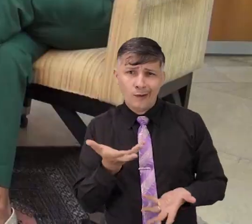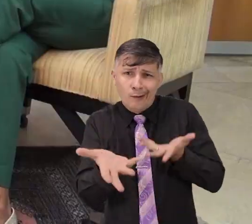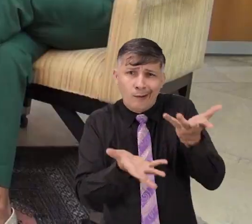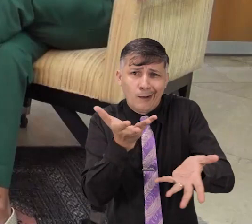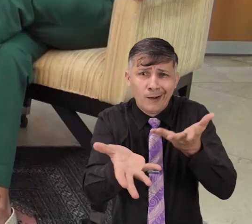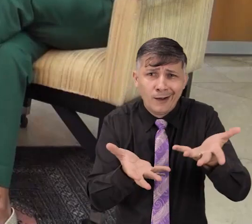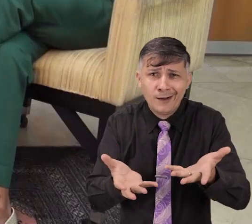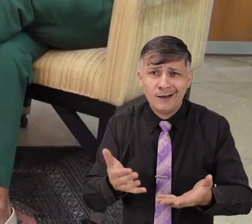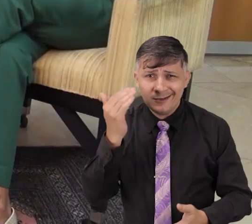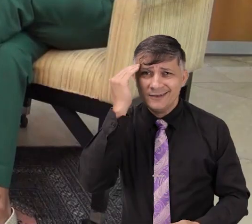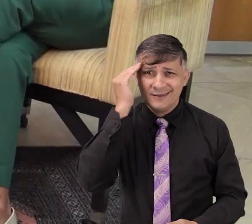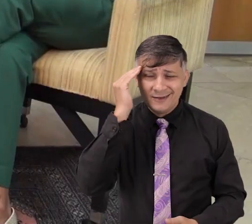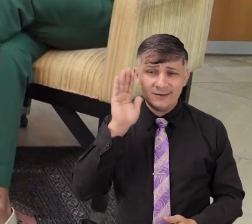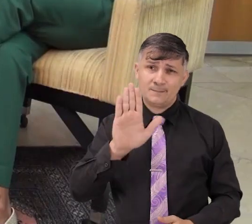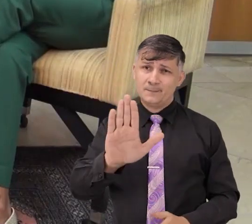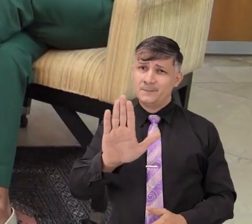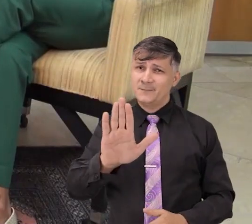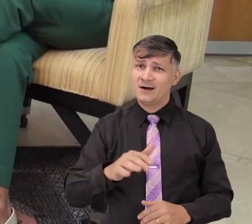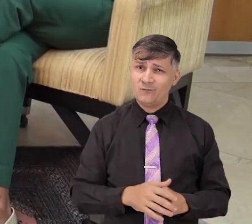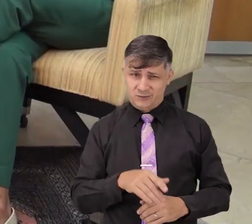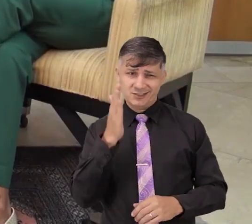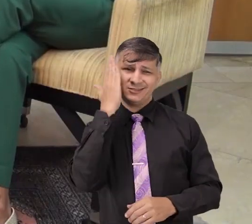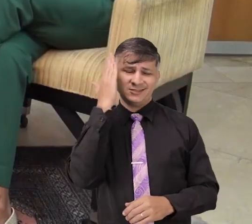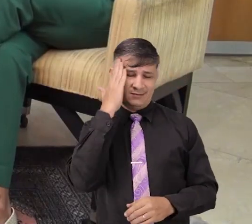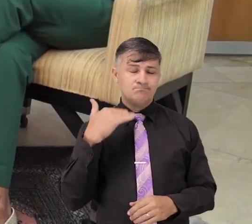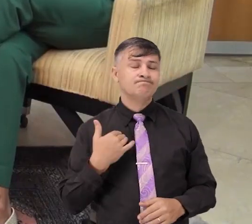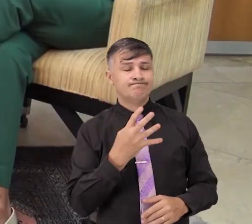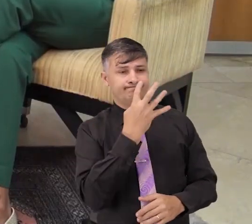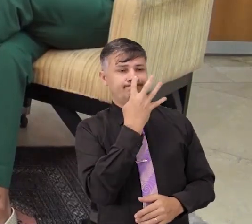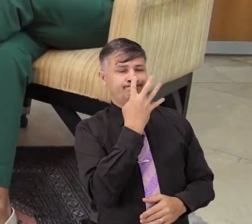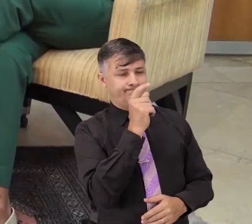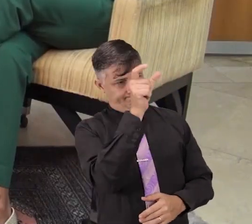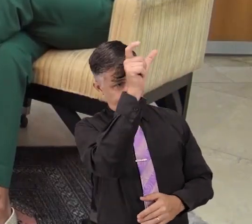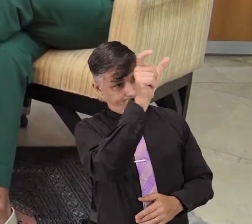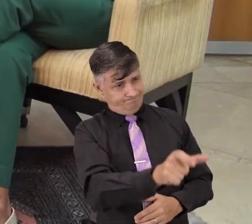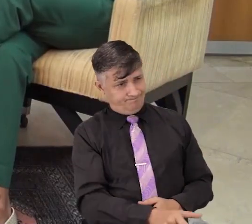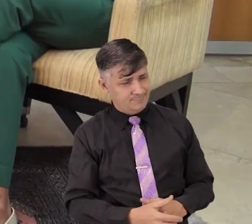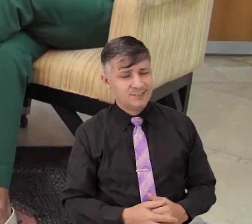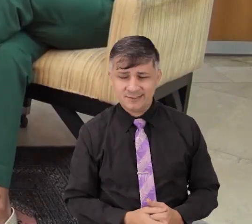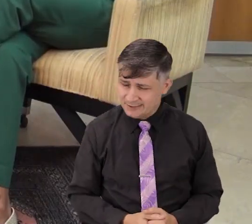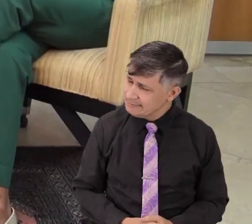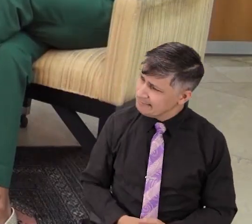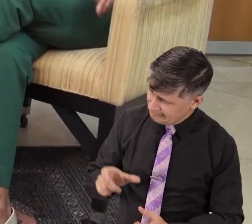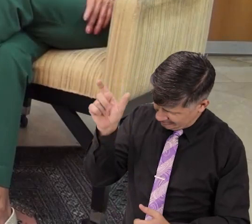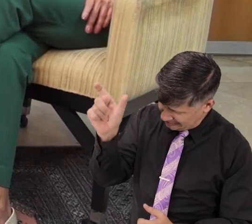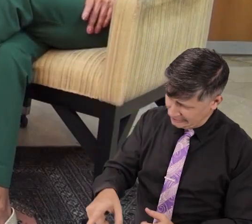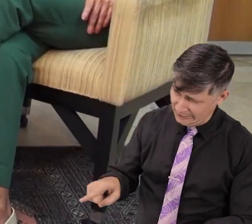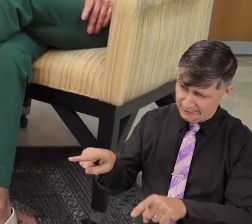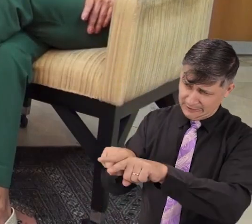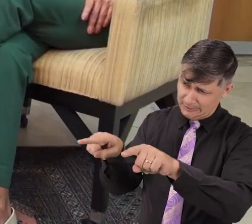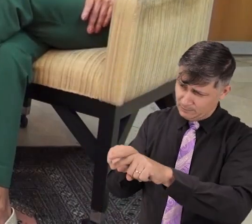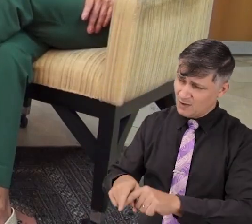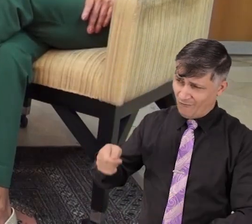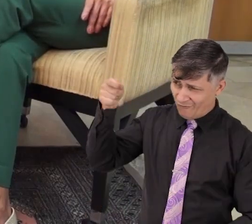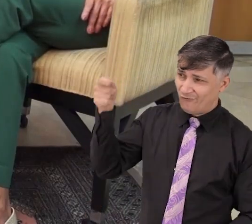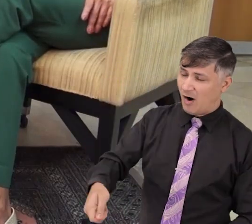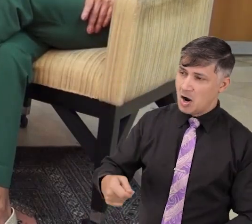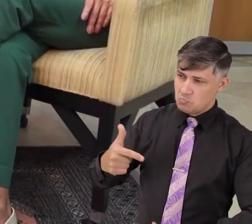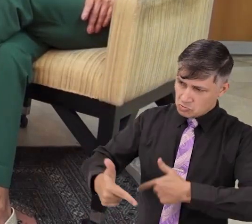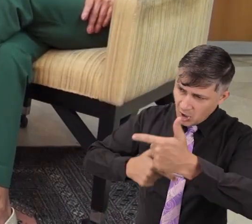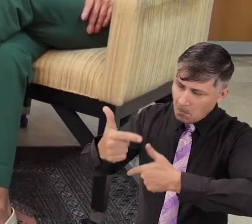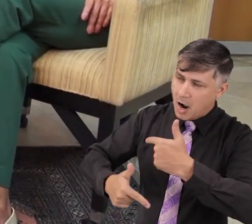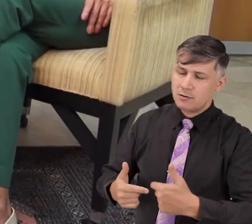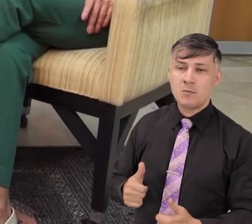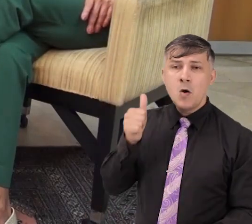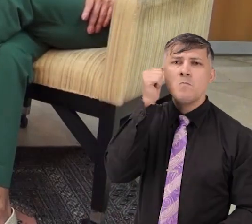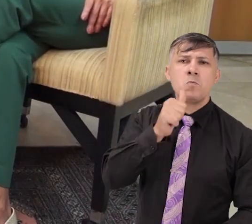aqui, entendeu? Mas você sabe que eu tenho uma maior admiração pelo seu trabalho, admiração também pela sua firmeza. Você